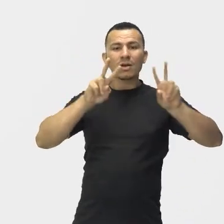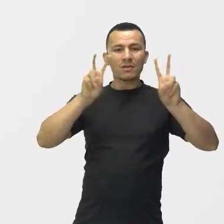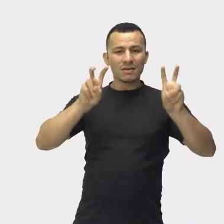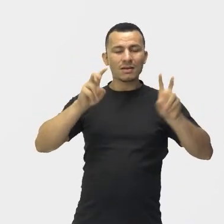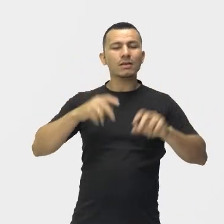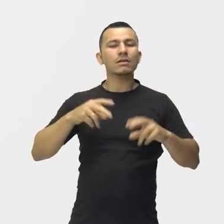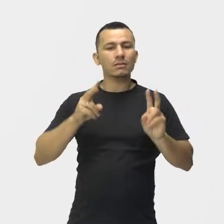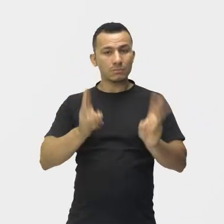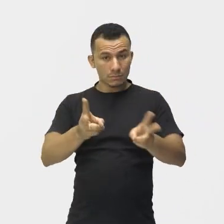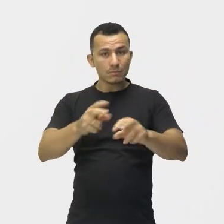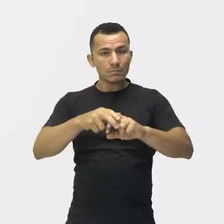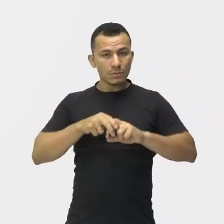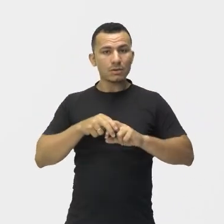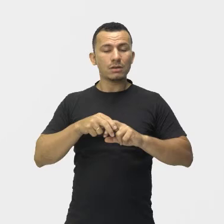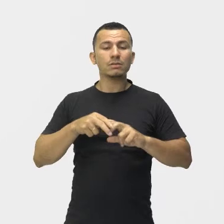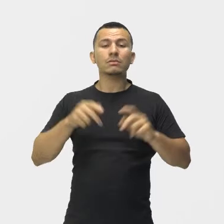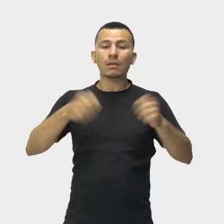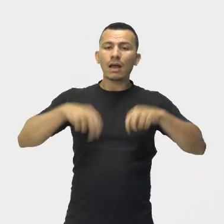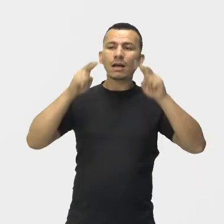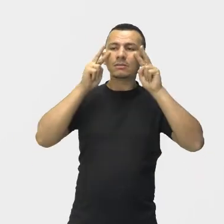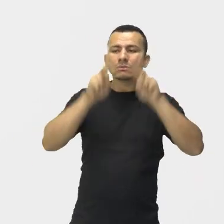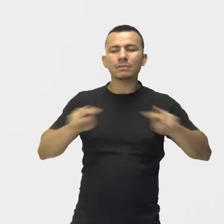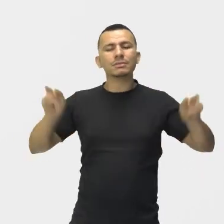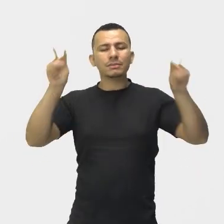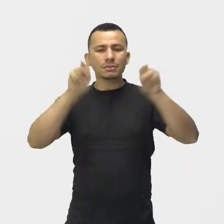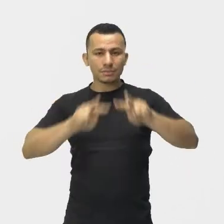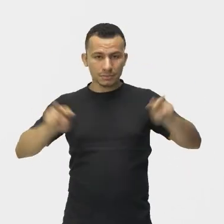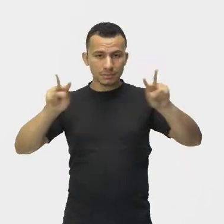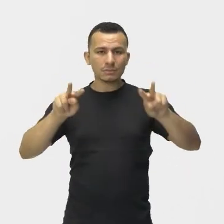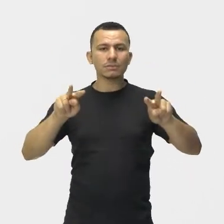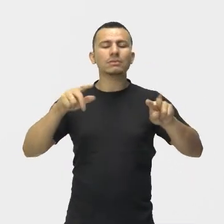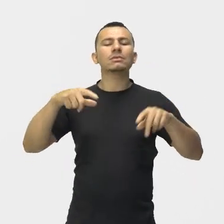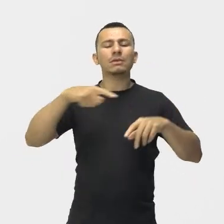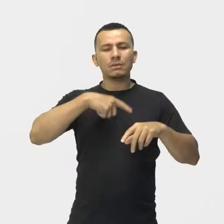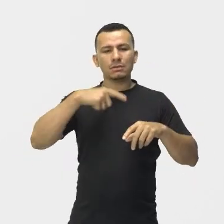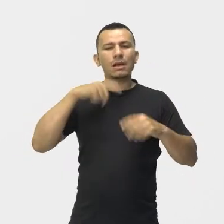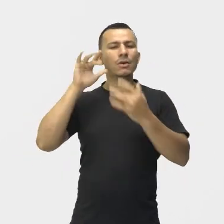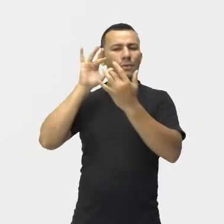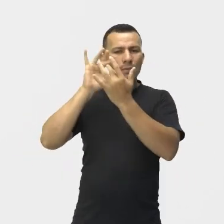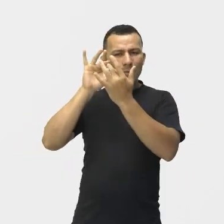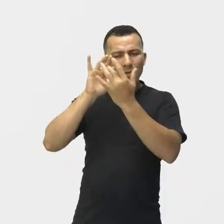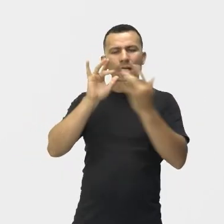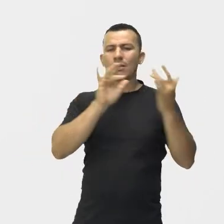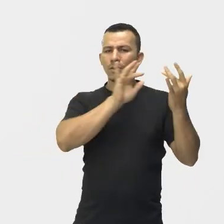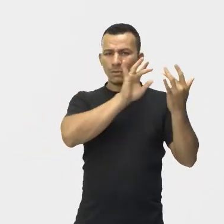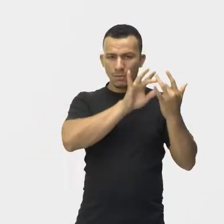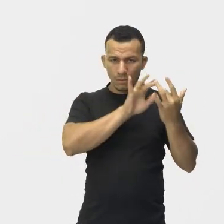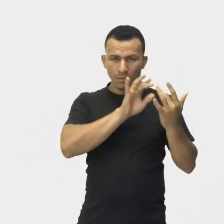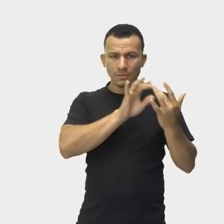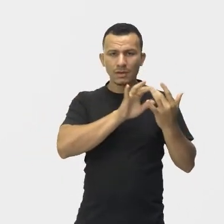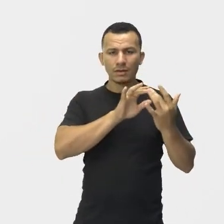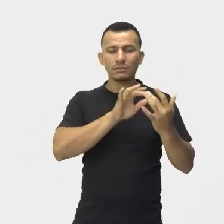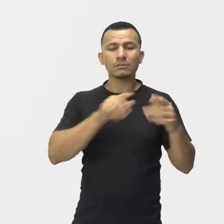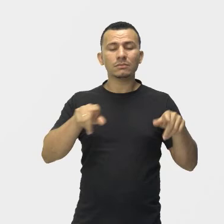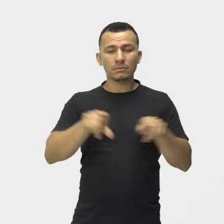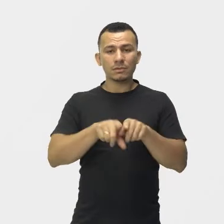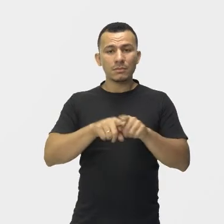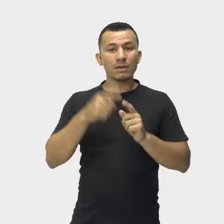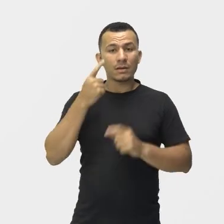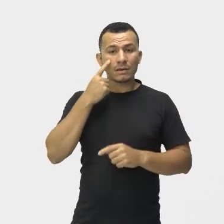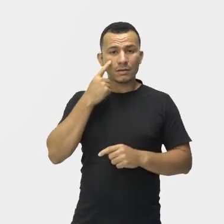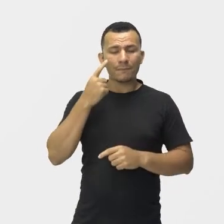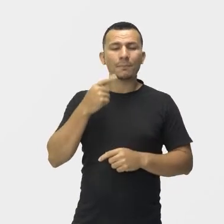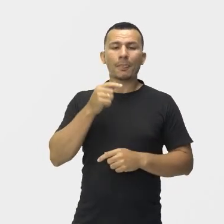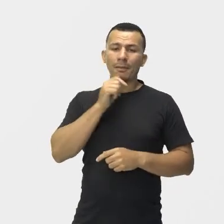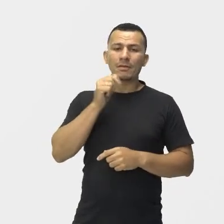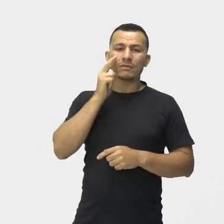aí, dessa forma a gente tem aí a nossa visão, né, a interação ali do que a gente pode observar, como a gente está vendo ali,